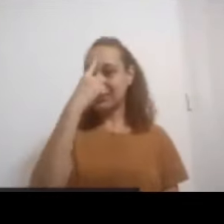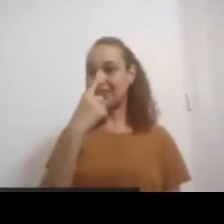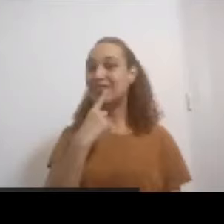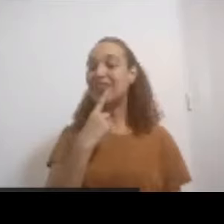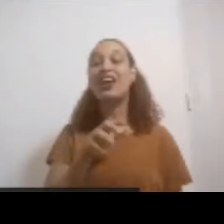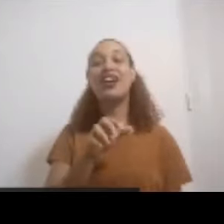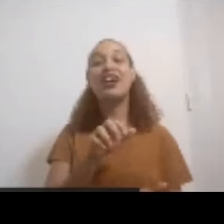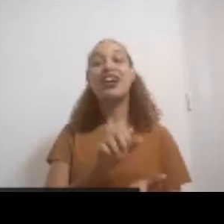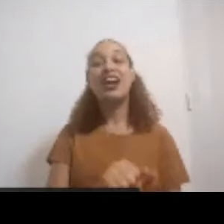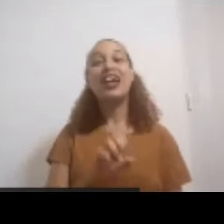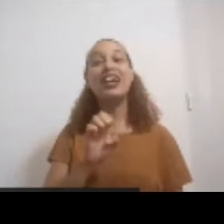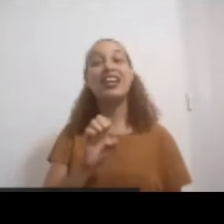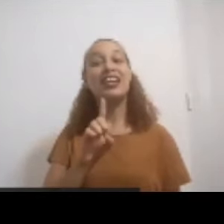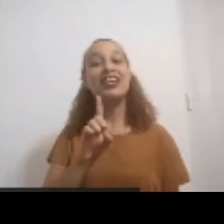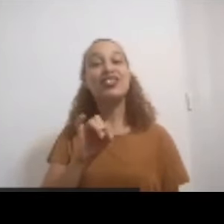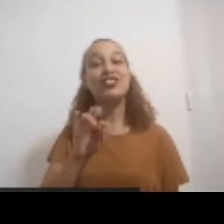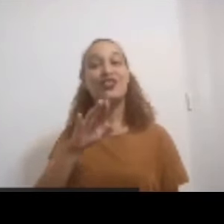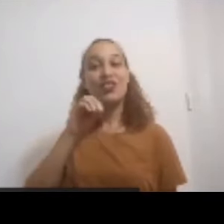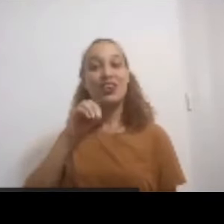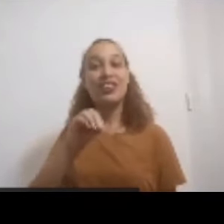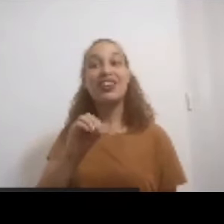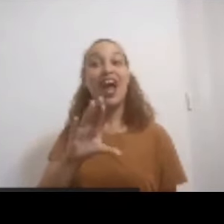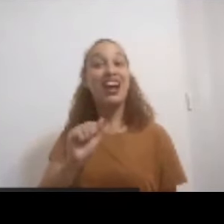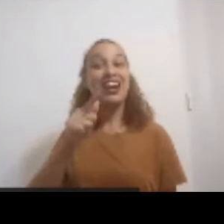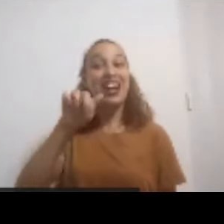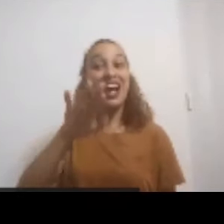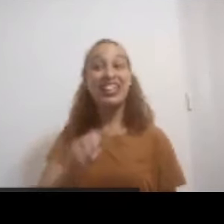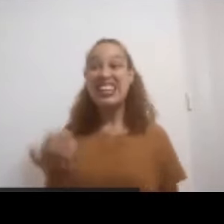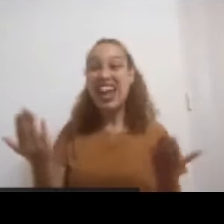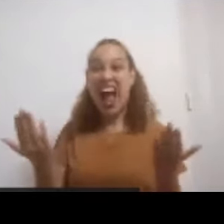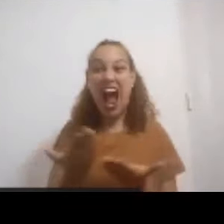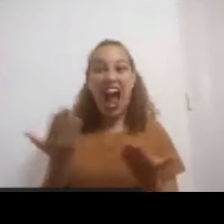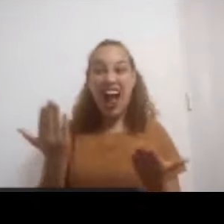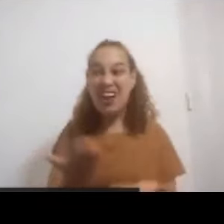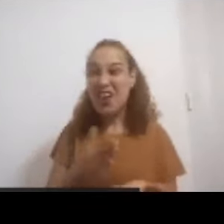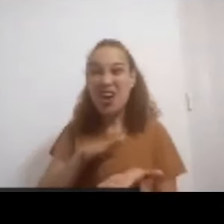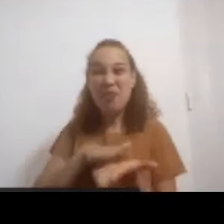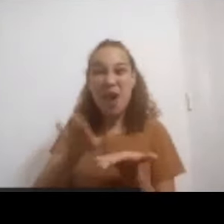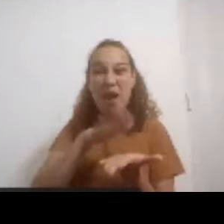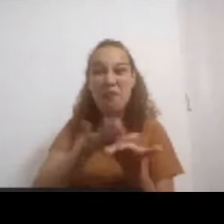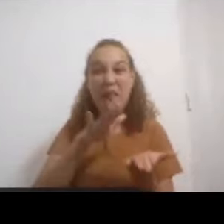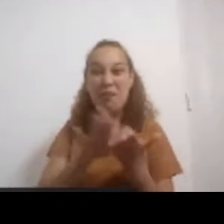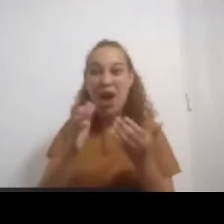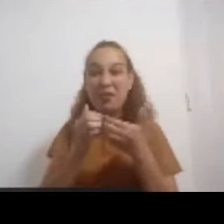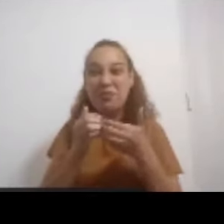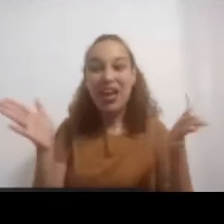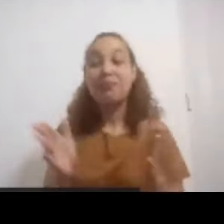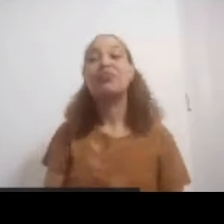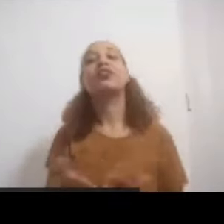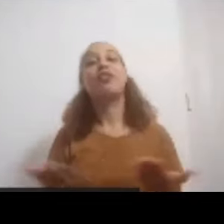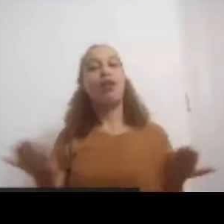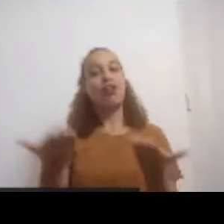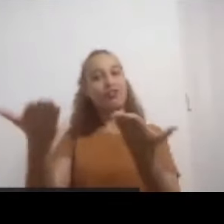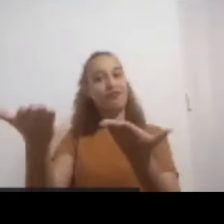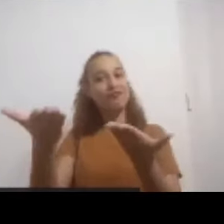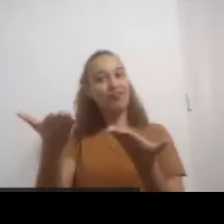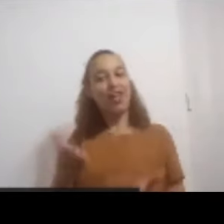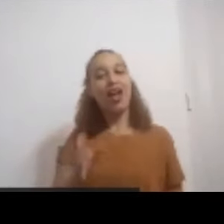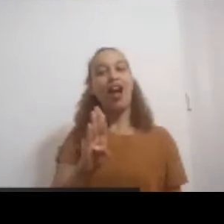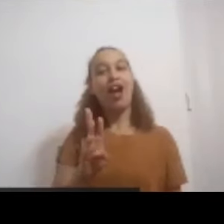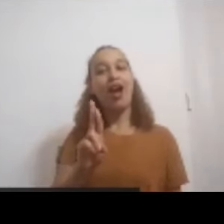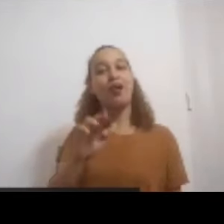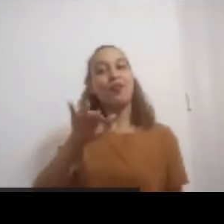que está lan sendo lançado nesse momento. E eu quero aproveitar agora, então, para convidar a Bruna,